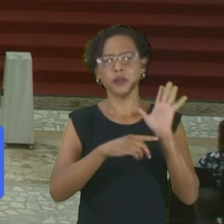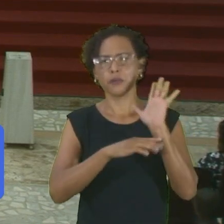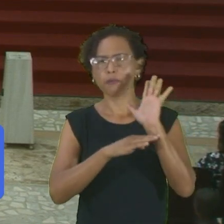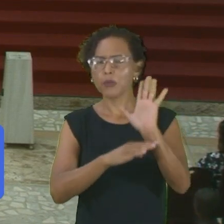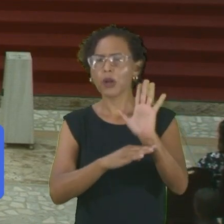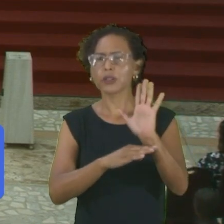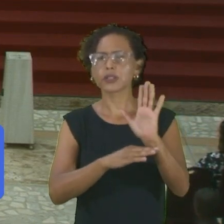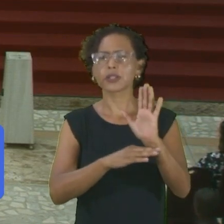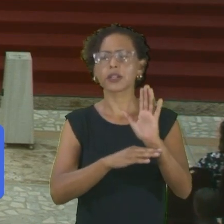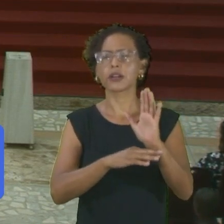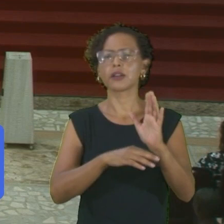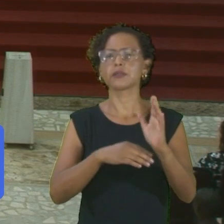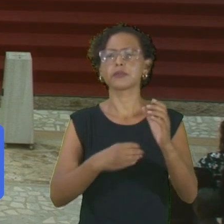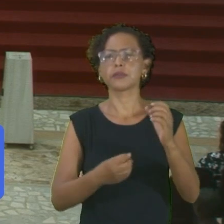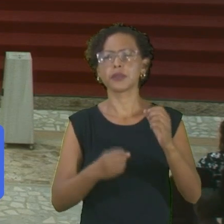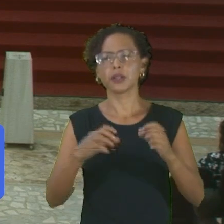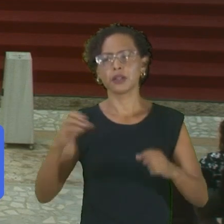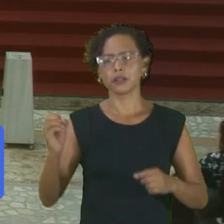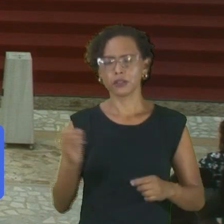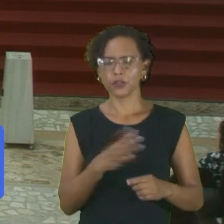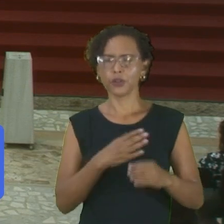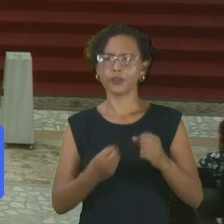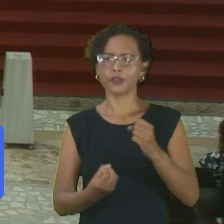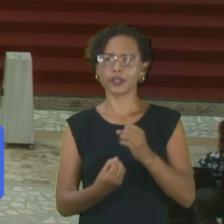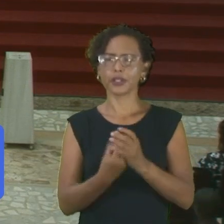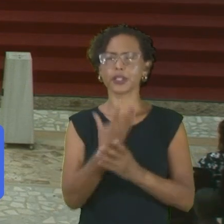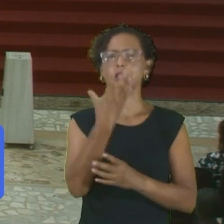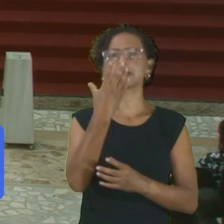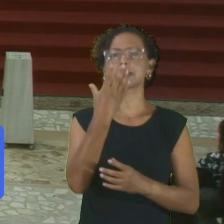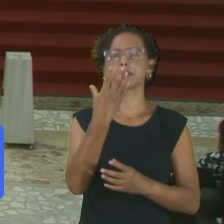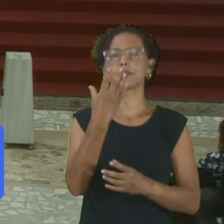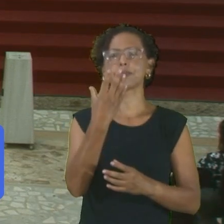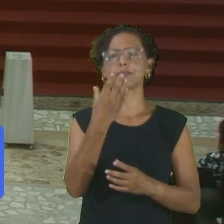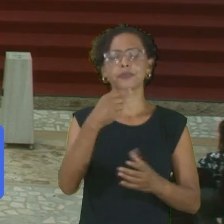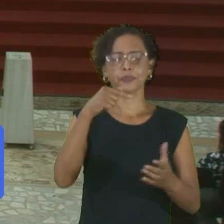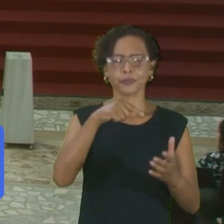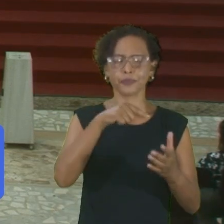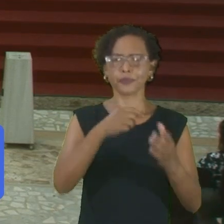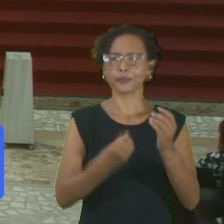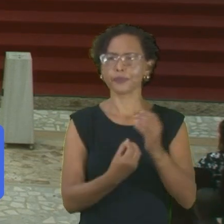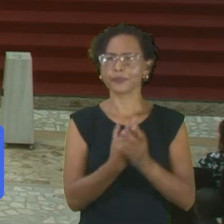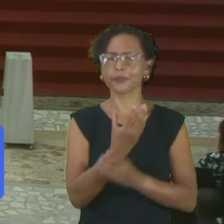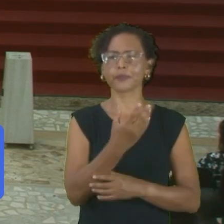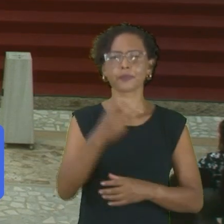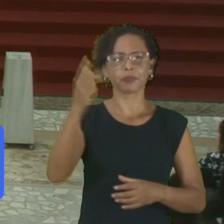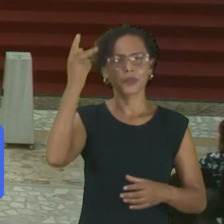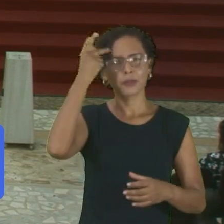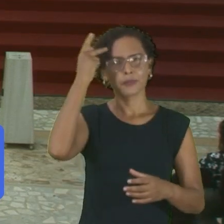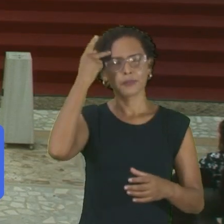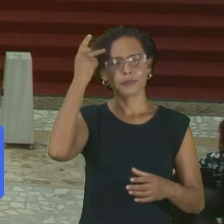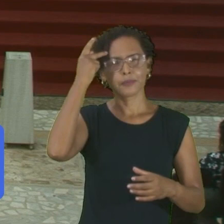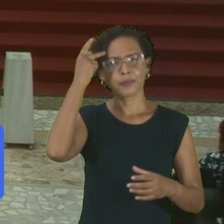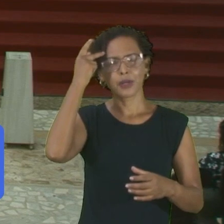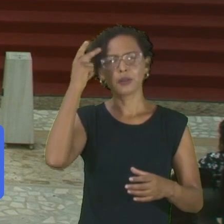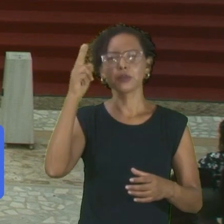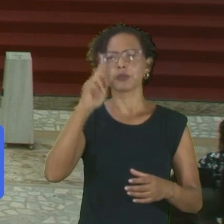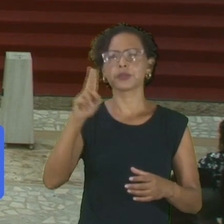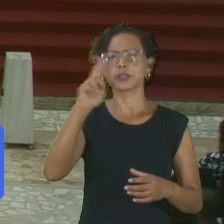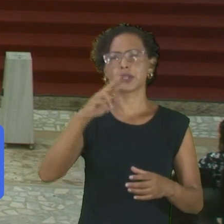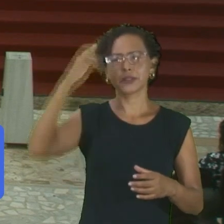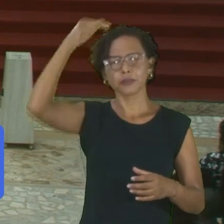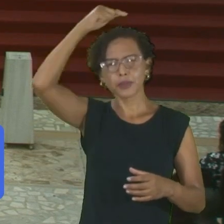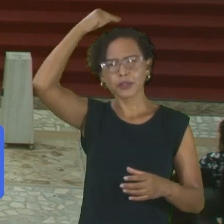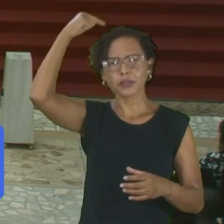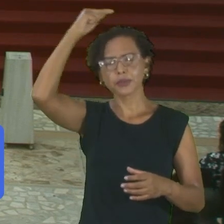comigo, nova criação. A nova criação em Efésios, que Paulo, usado pelo Espírito Santo,